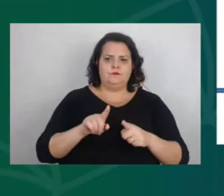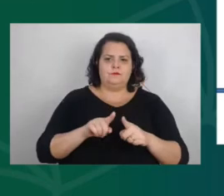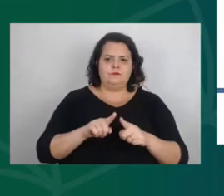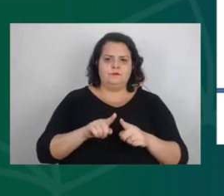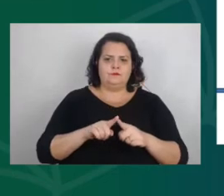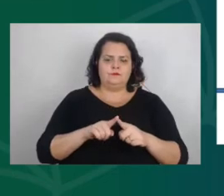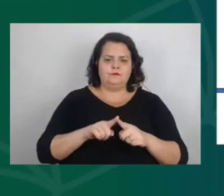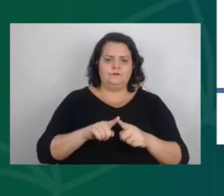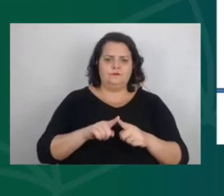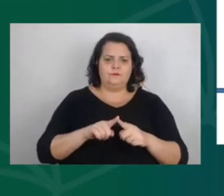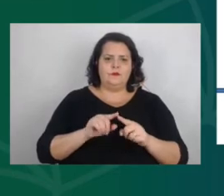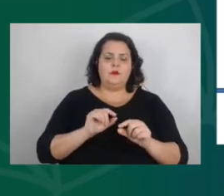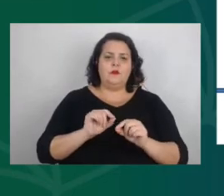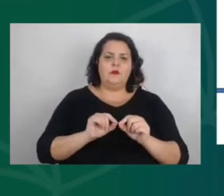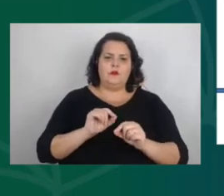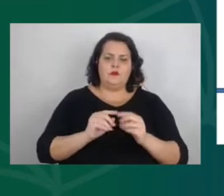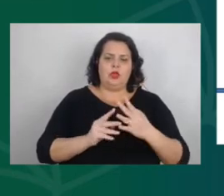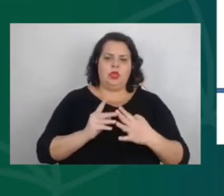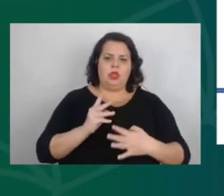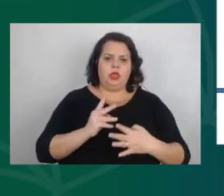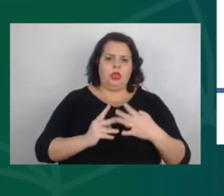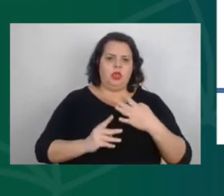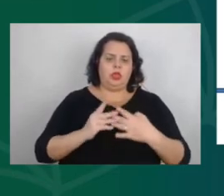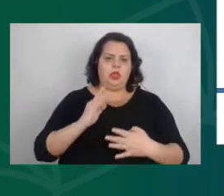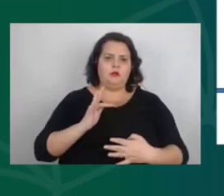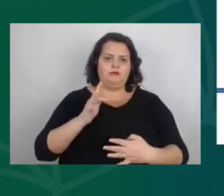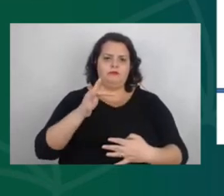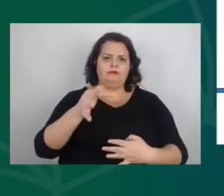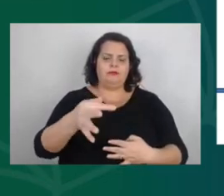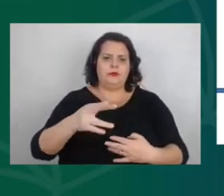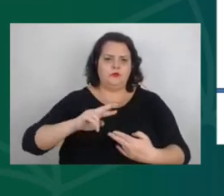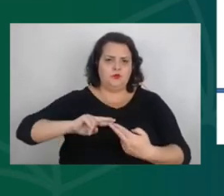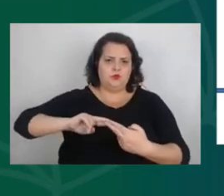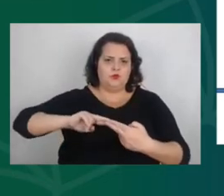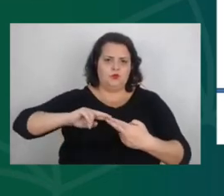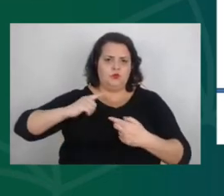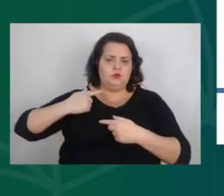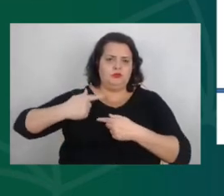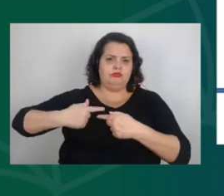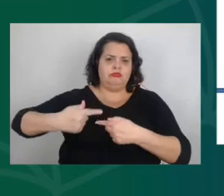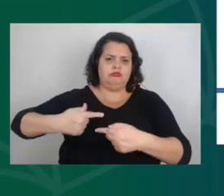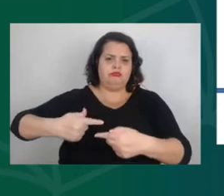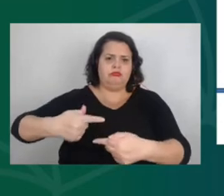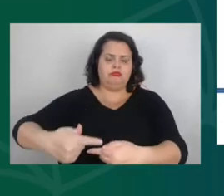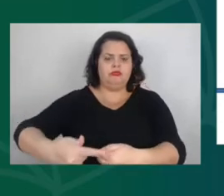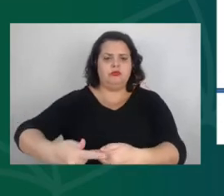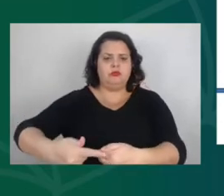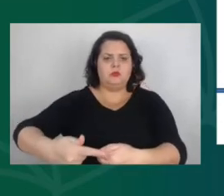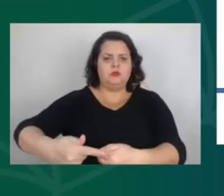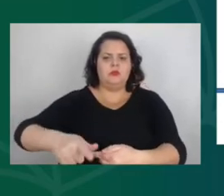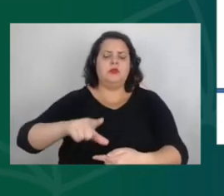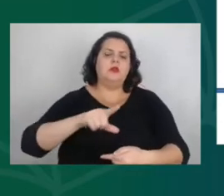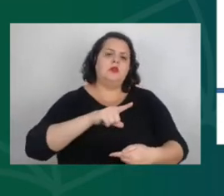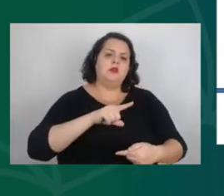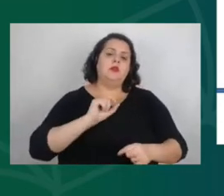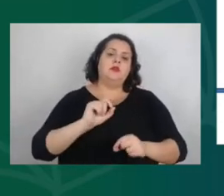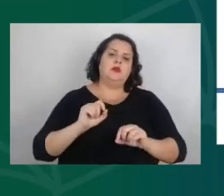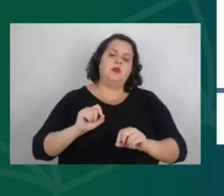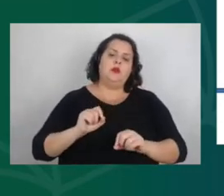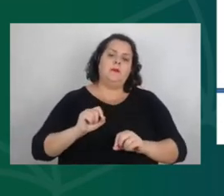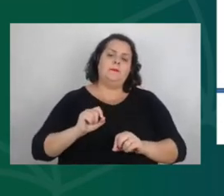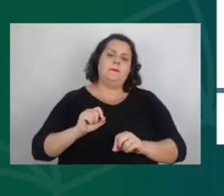à geração seguinte, causando a formação de embriões